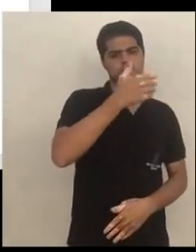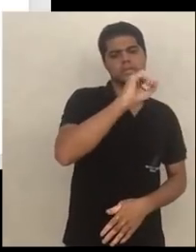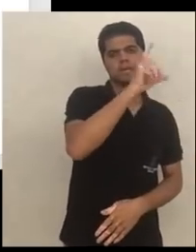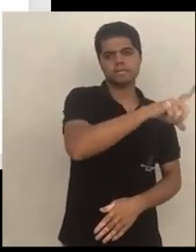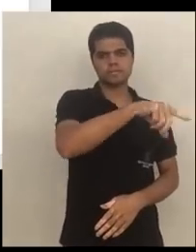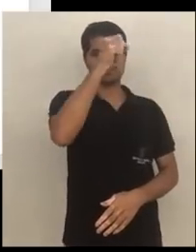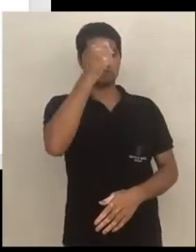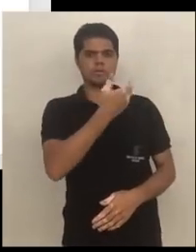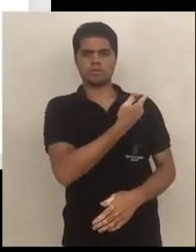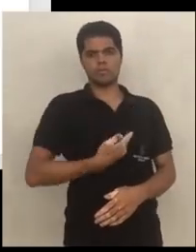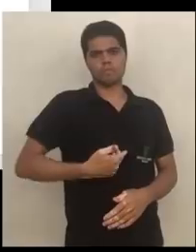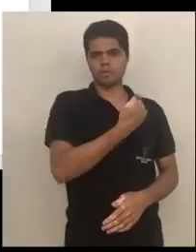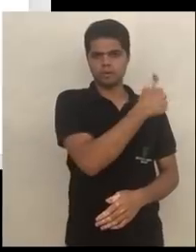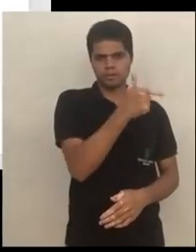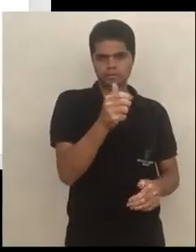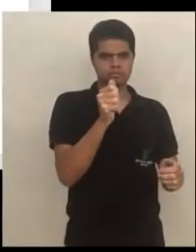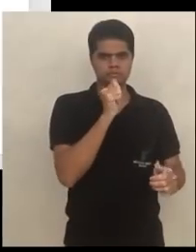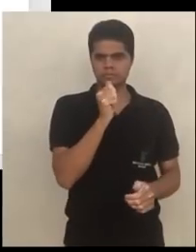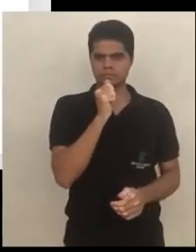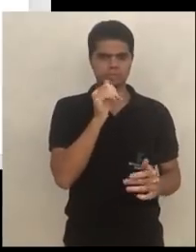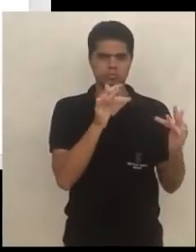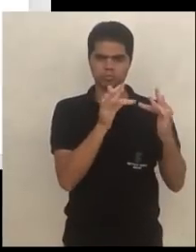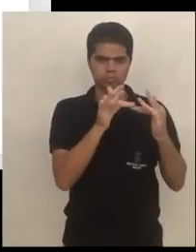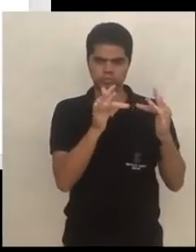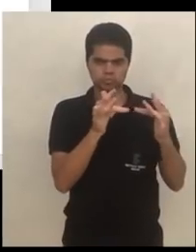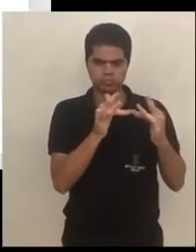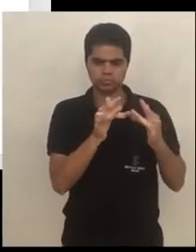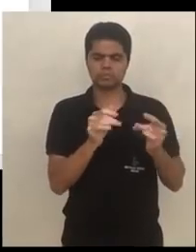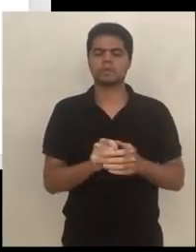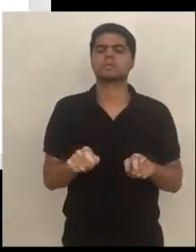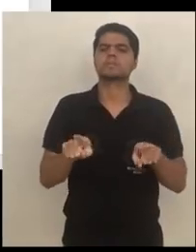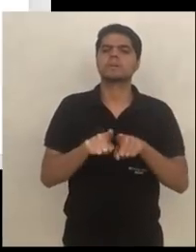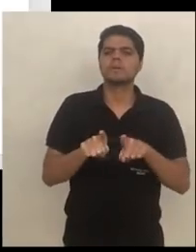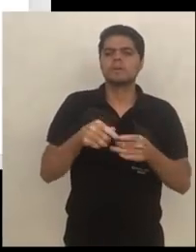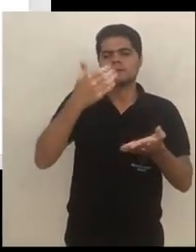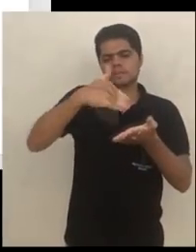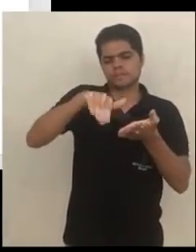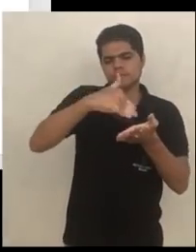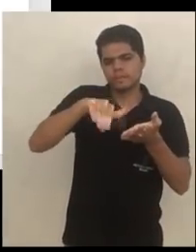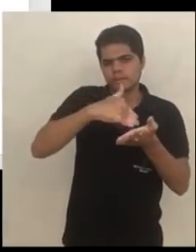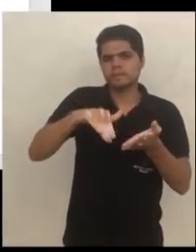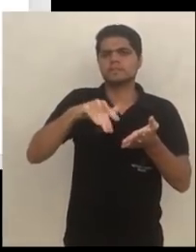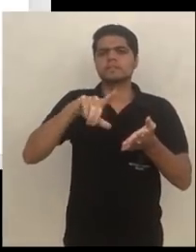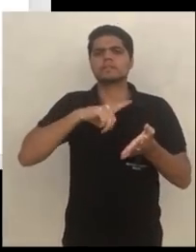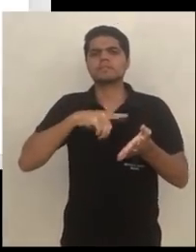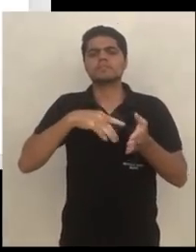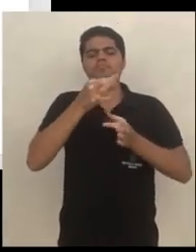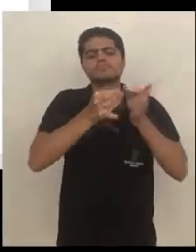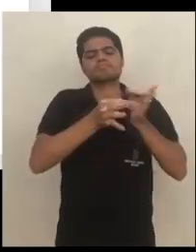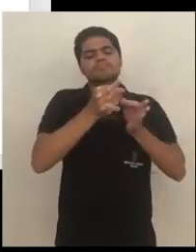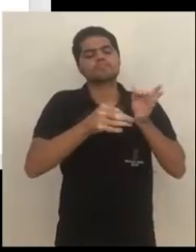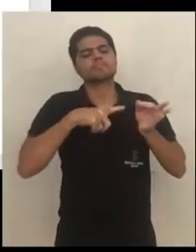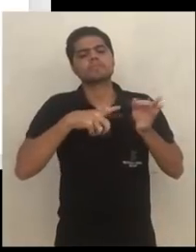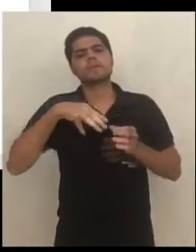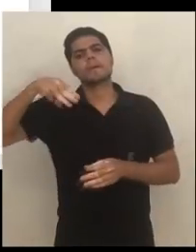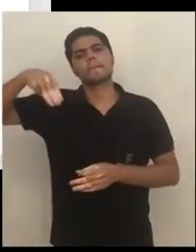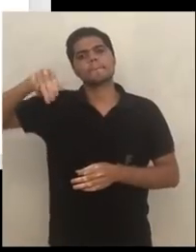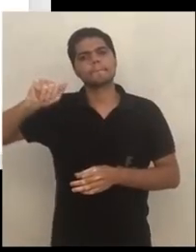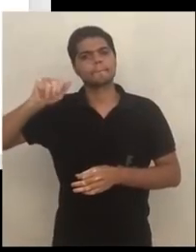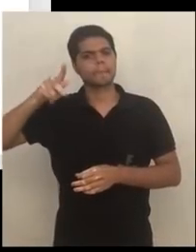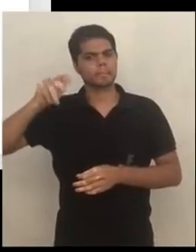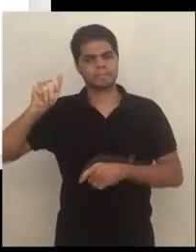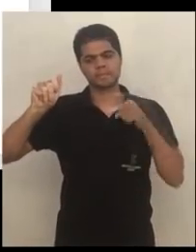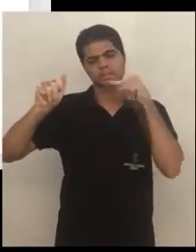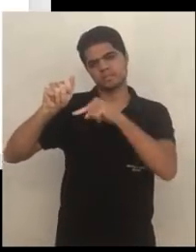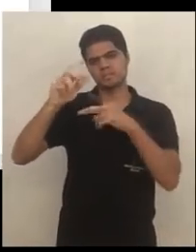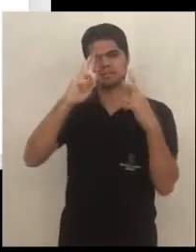coordenação sempre fica a cargo de uma instituição não governamental e a Secretaria Executiva, geralmente o MAPA, fica incumbido dessa responsabilidade de dar